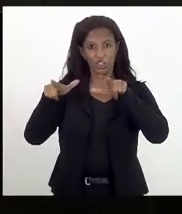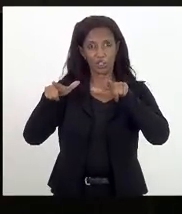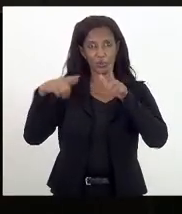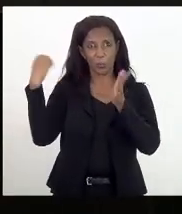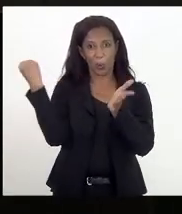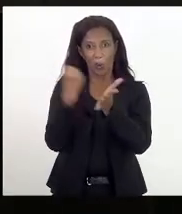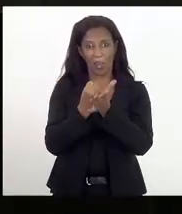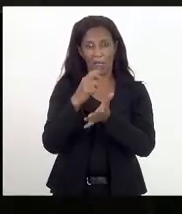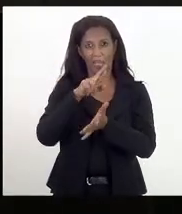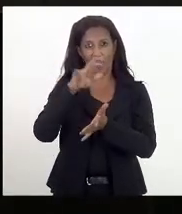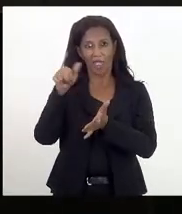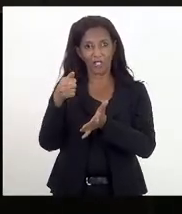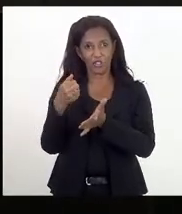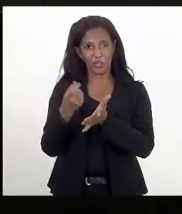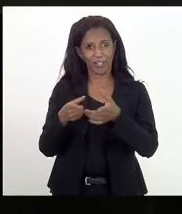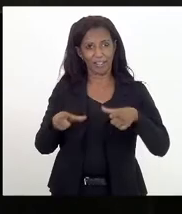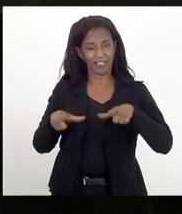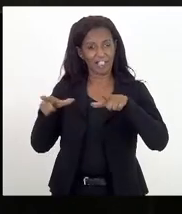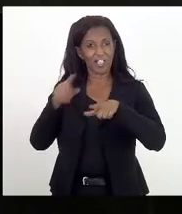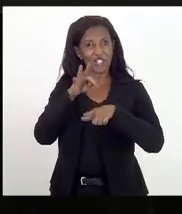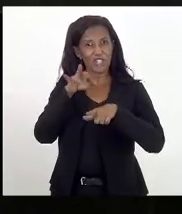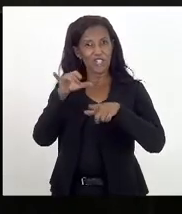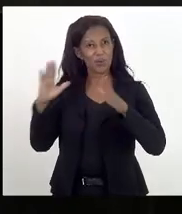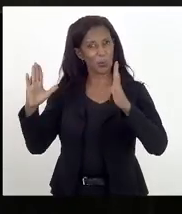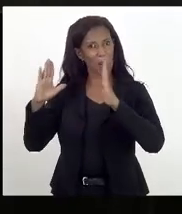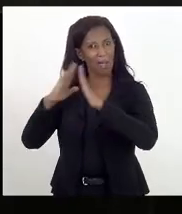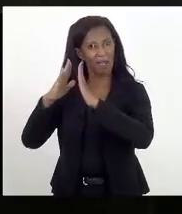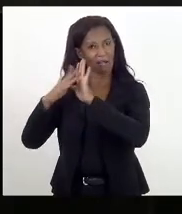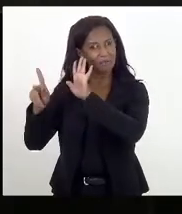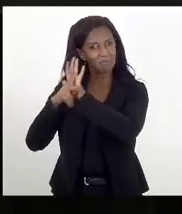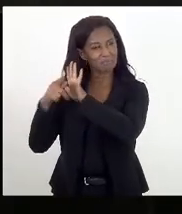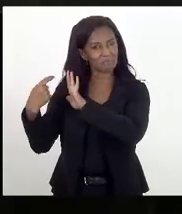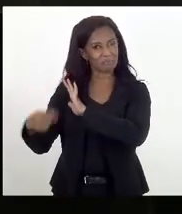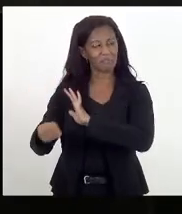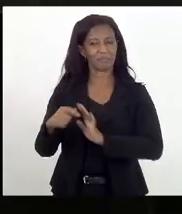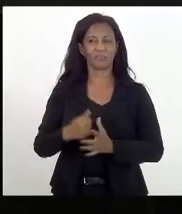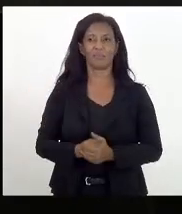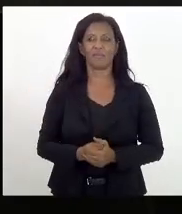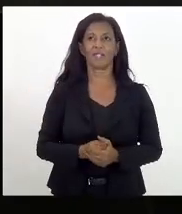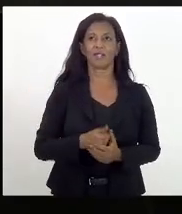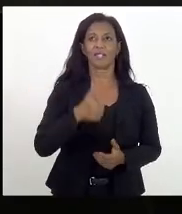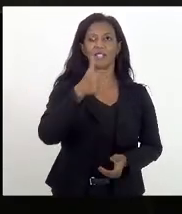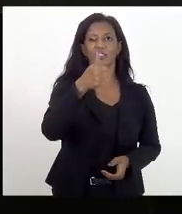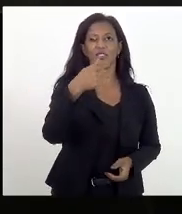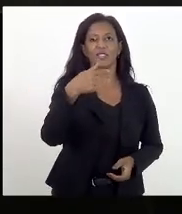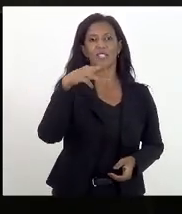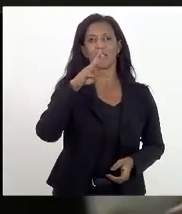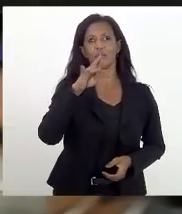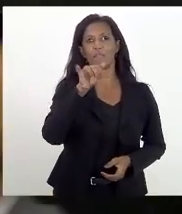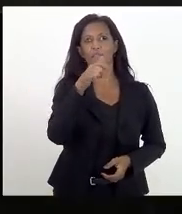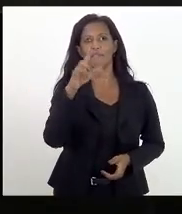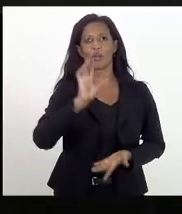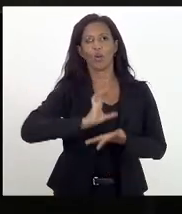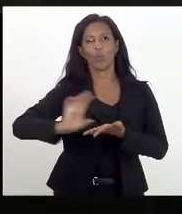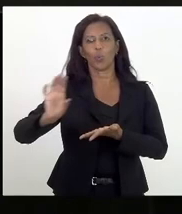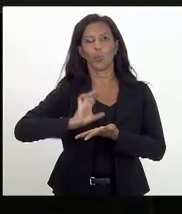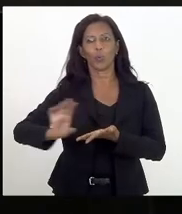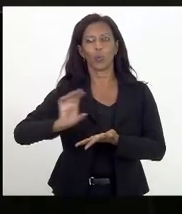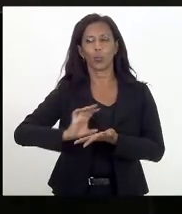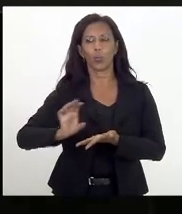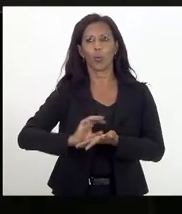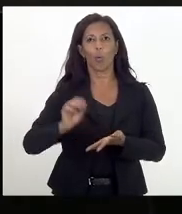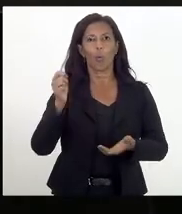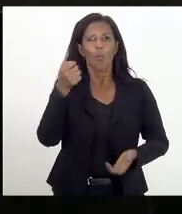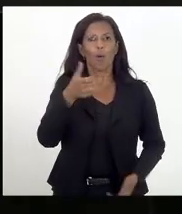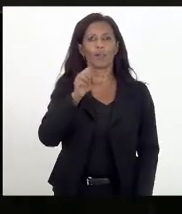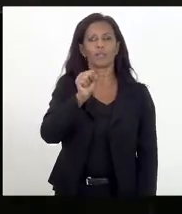firmado o pacto RJ do Governo do Estado nos próximos três anos 17 bilhões em investimentos investimentos de